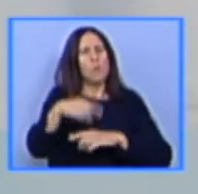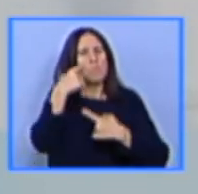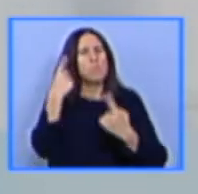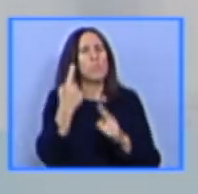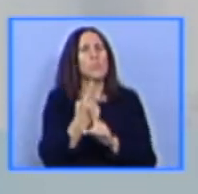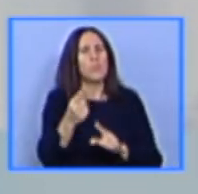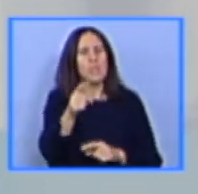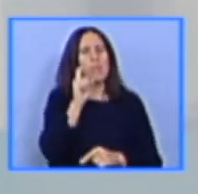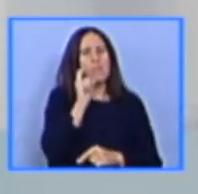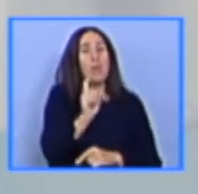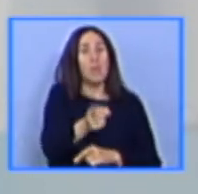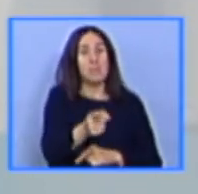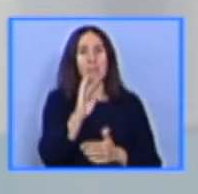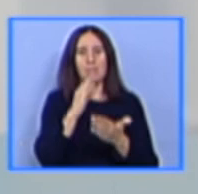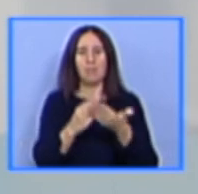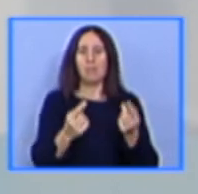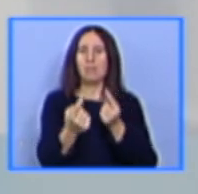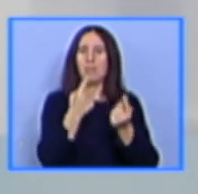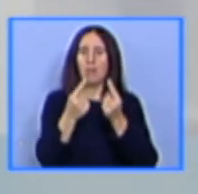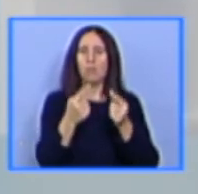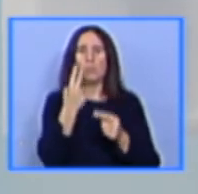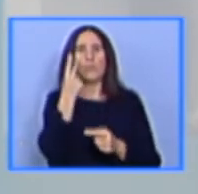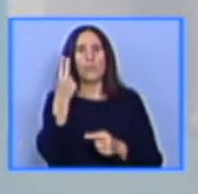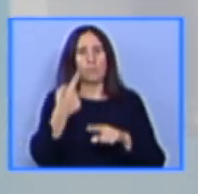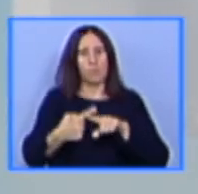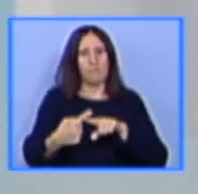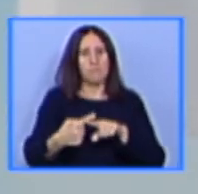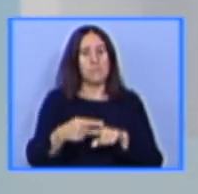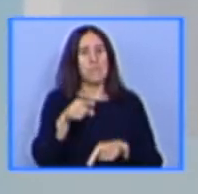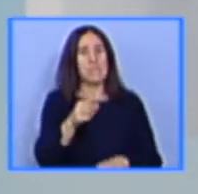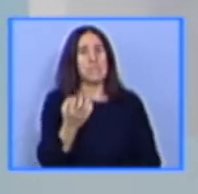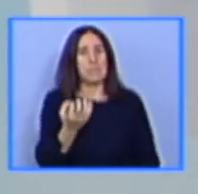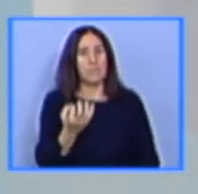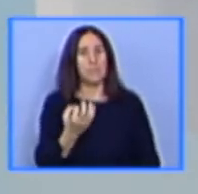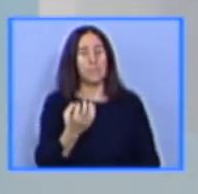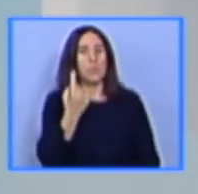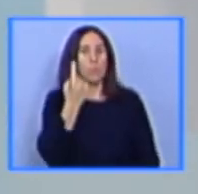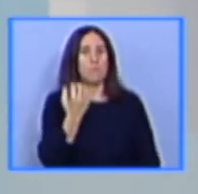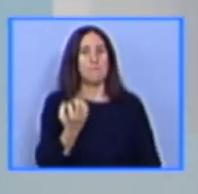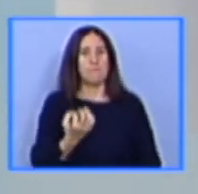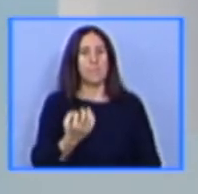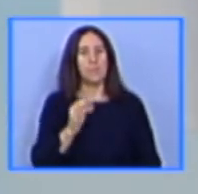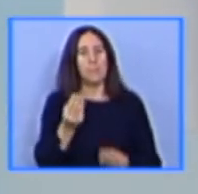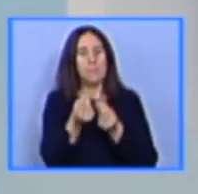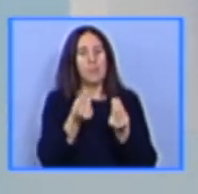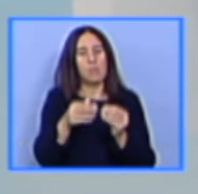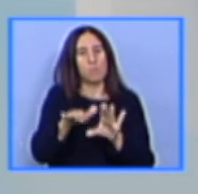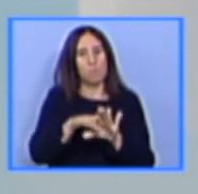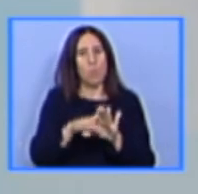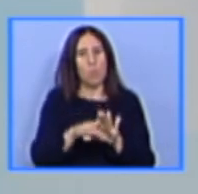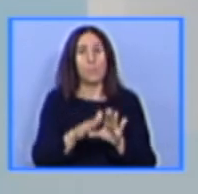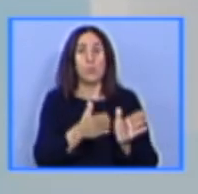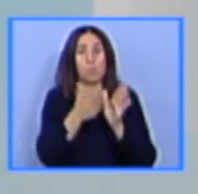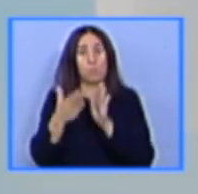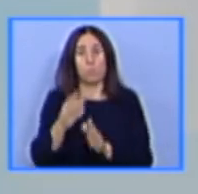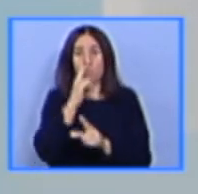O que é que tu defendes? E portanto provoca um diálogo muito vivo e interessante. E essa é de facto uma das maneiras de participar e ao